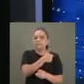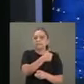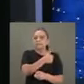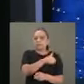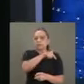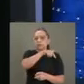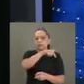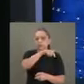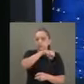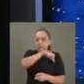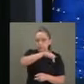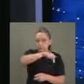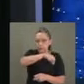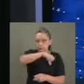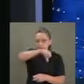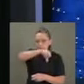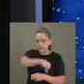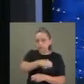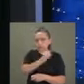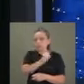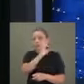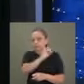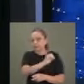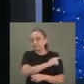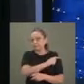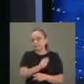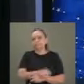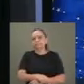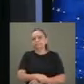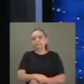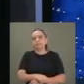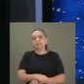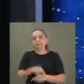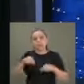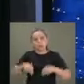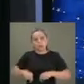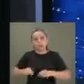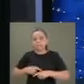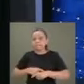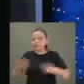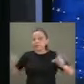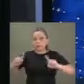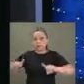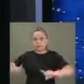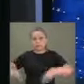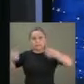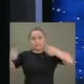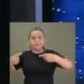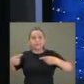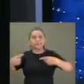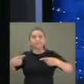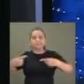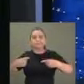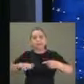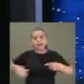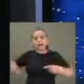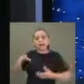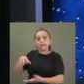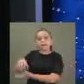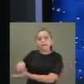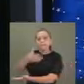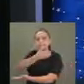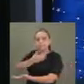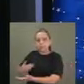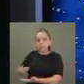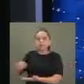1980 é o maior desafio tanto para o setor público quanto para iniciativa